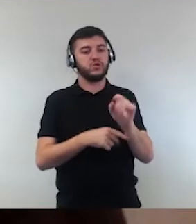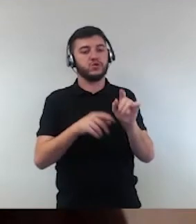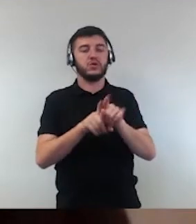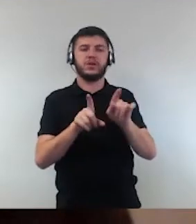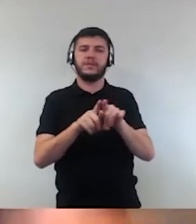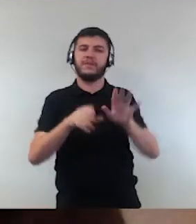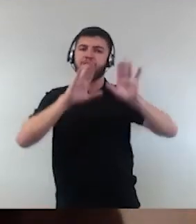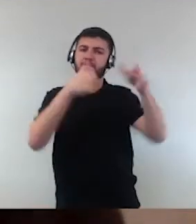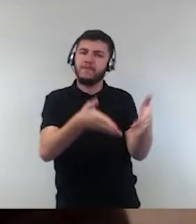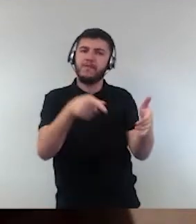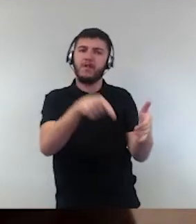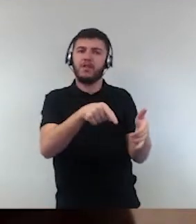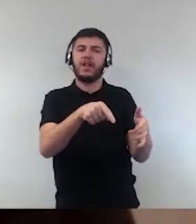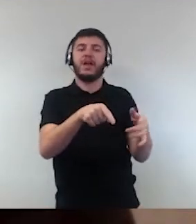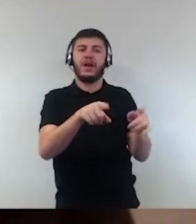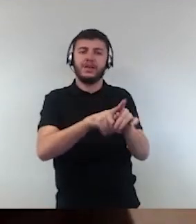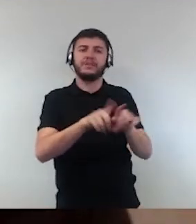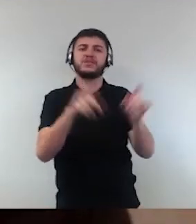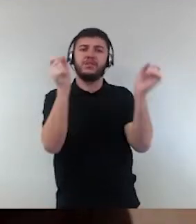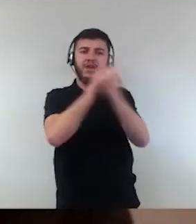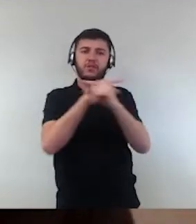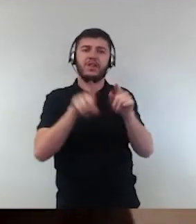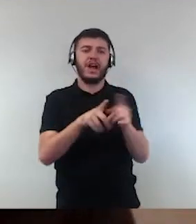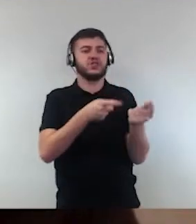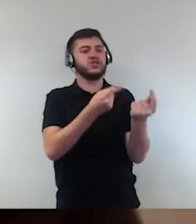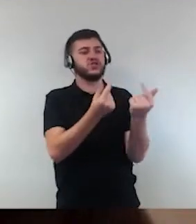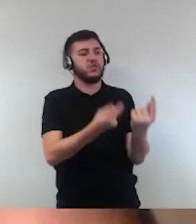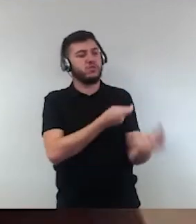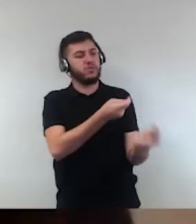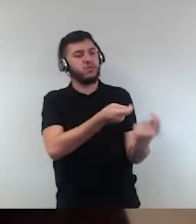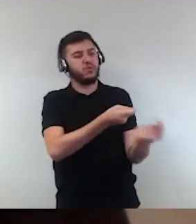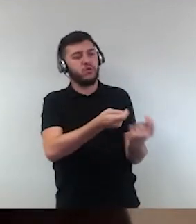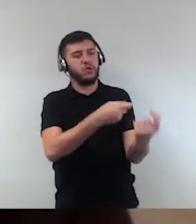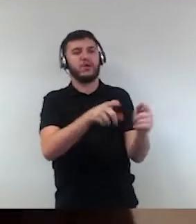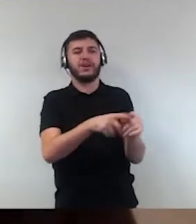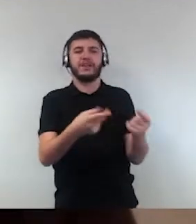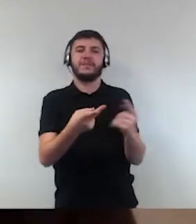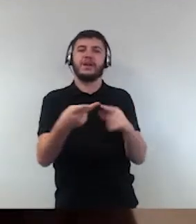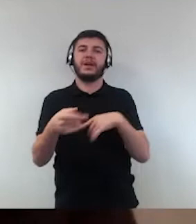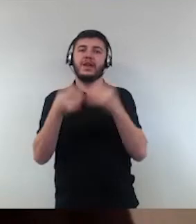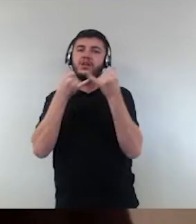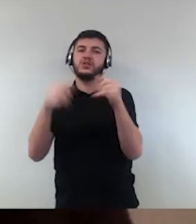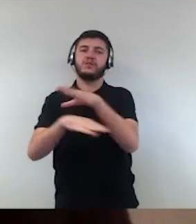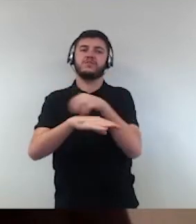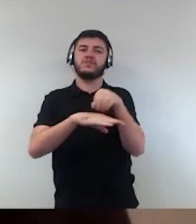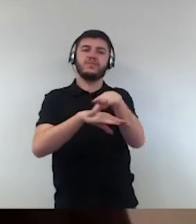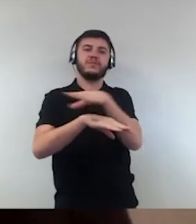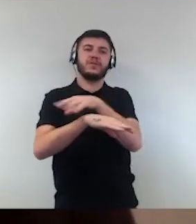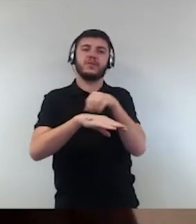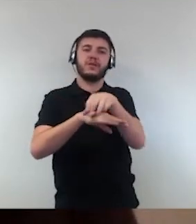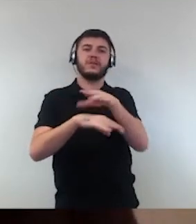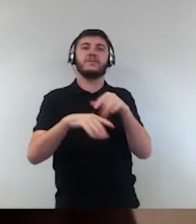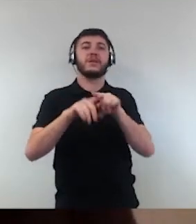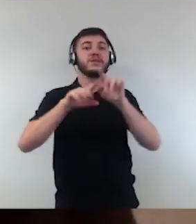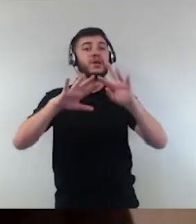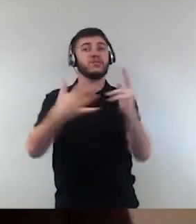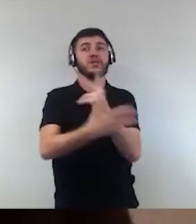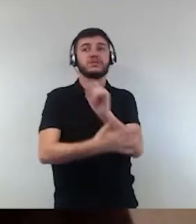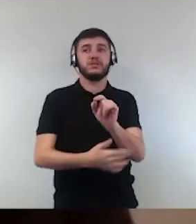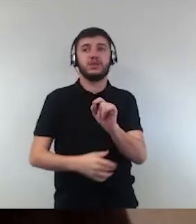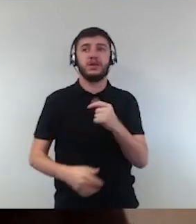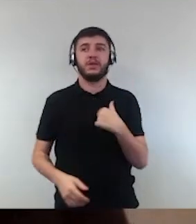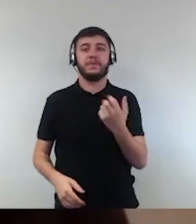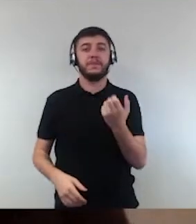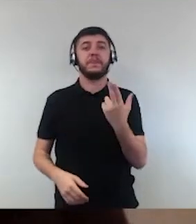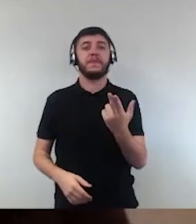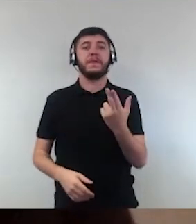custos. Então, essas são as minhas considerações, e, a título de arremate, eu só queria dizer que mandar uma mensagem